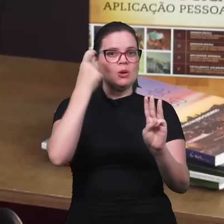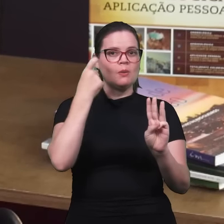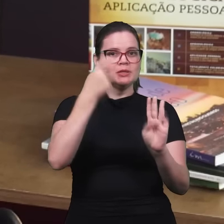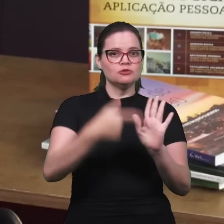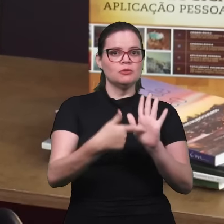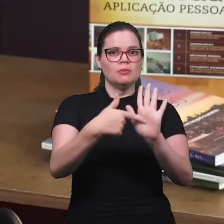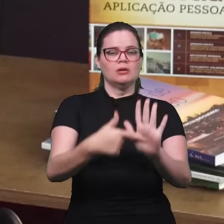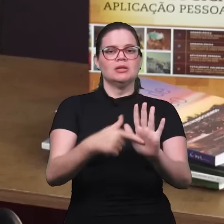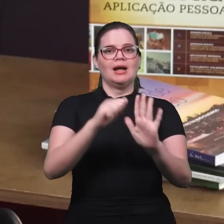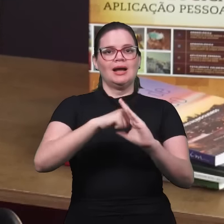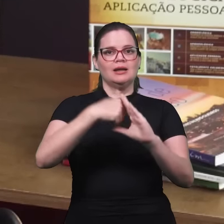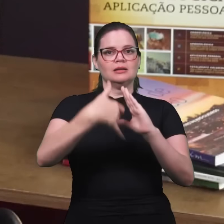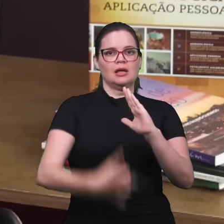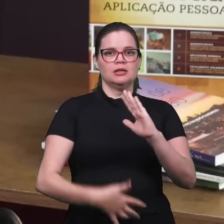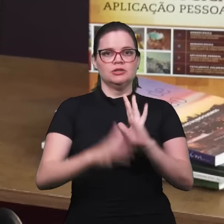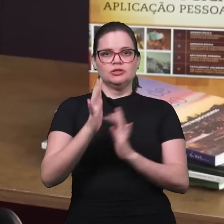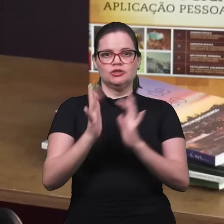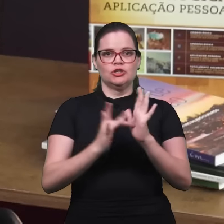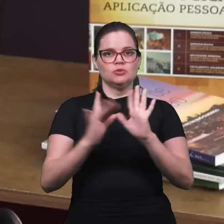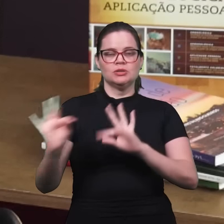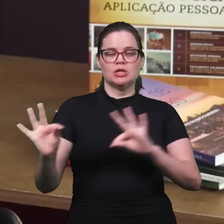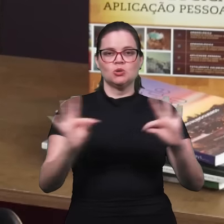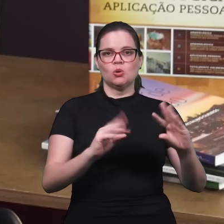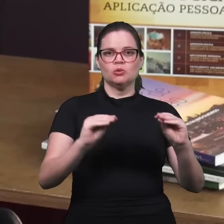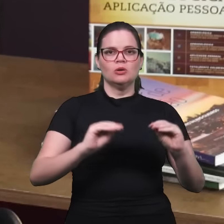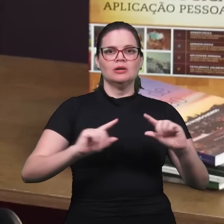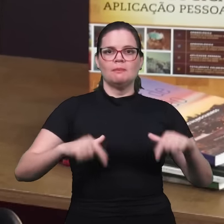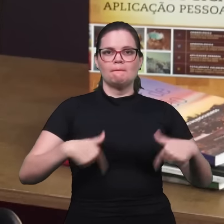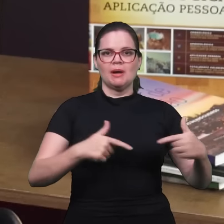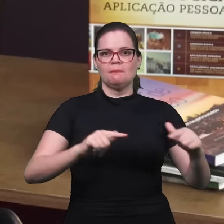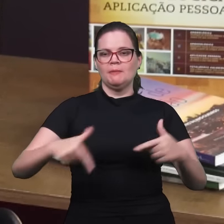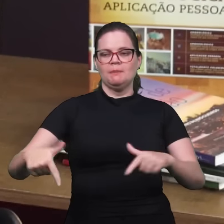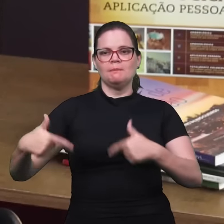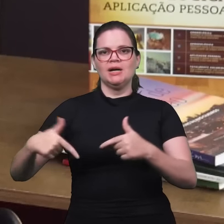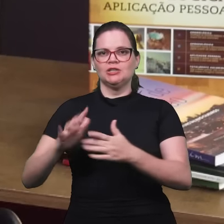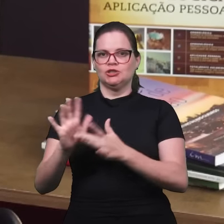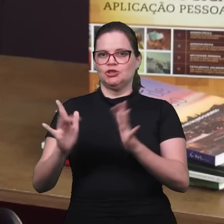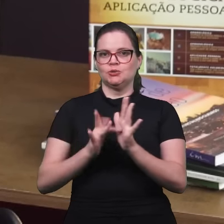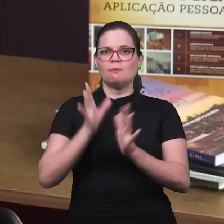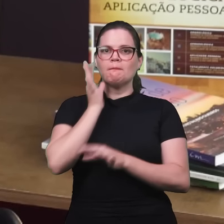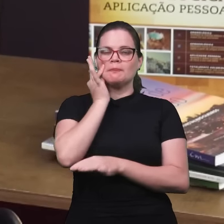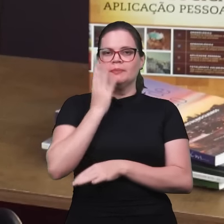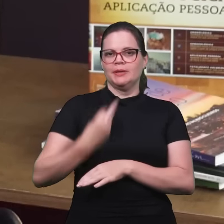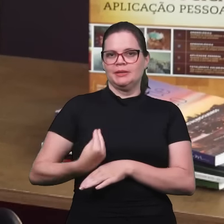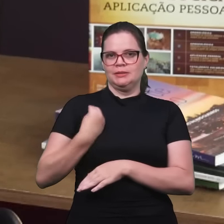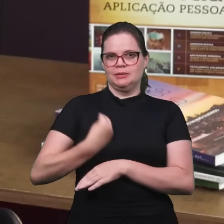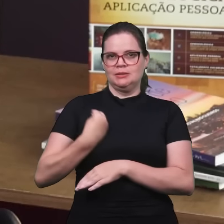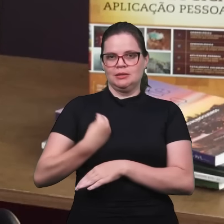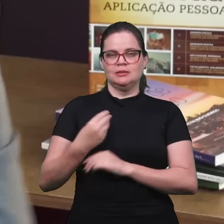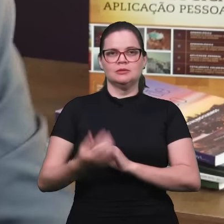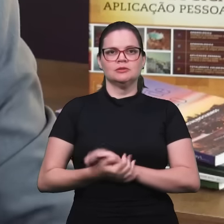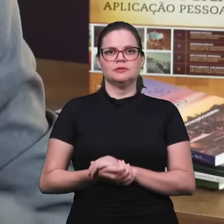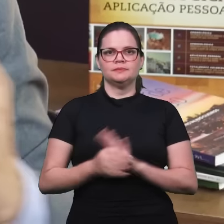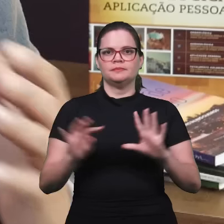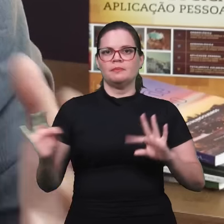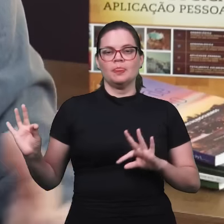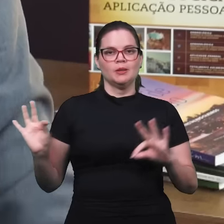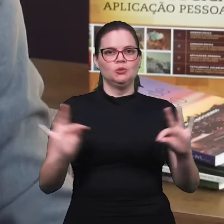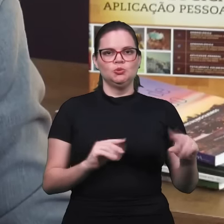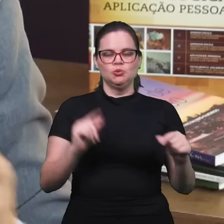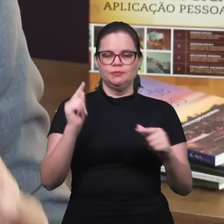de mostrar ali todos os fatos, né, em que o Senhor Jesus estava presente, também não presente, né, mas todos os